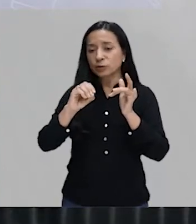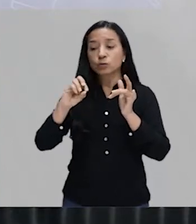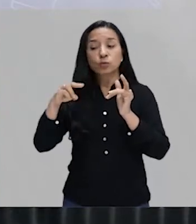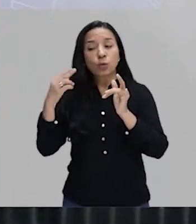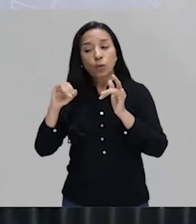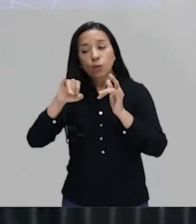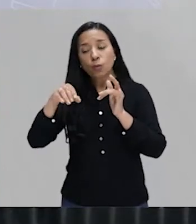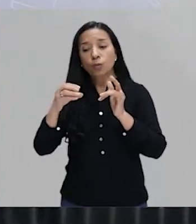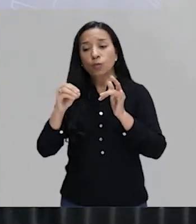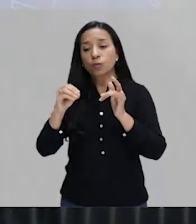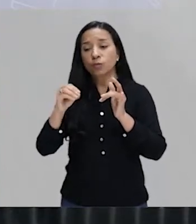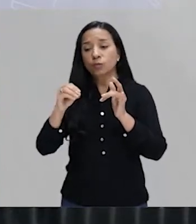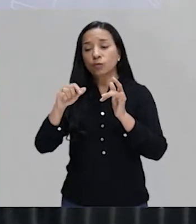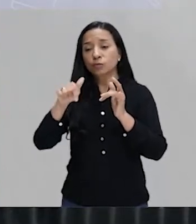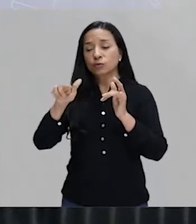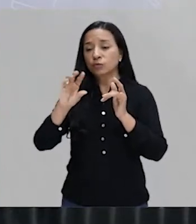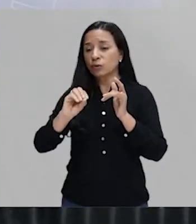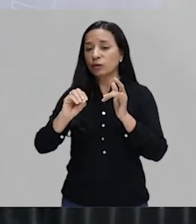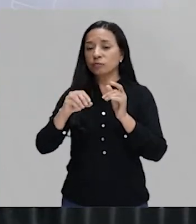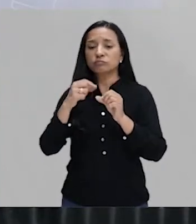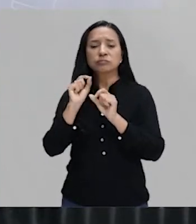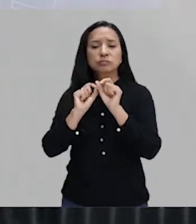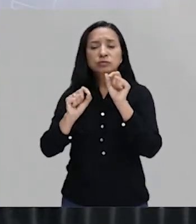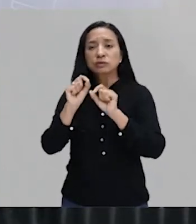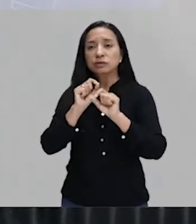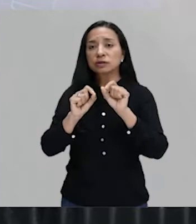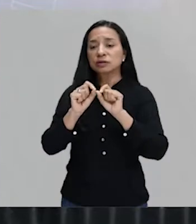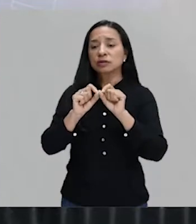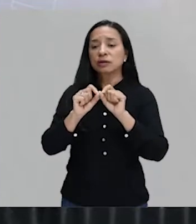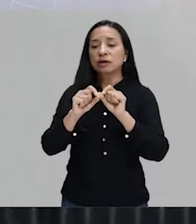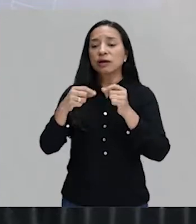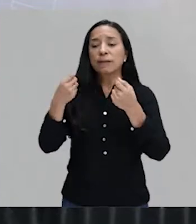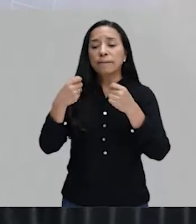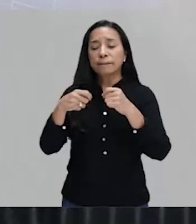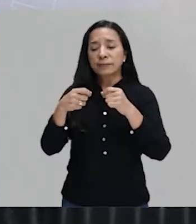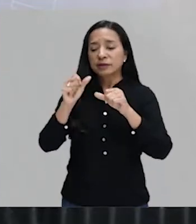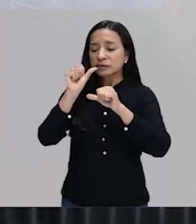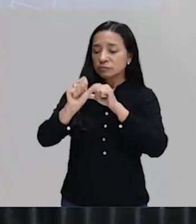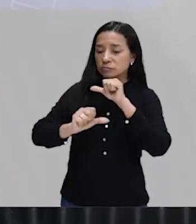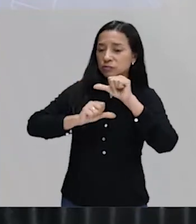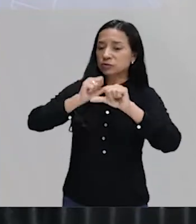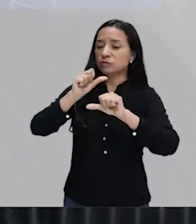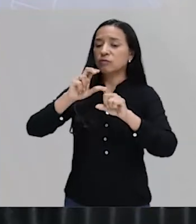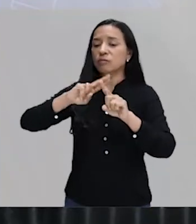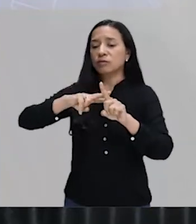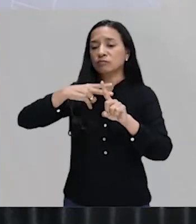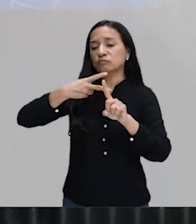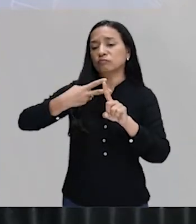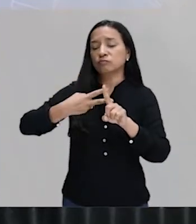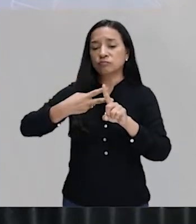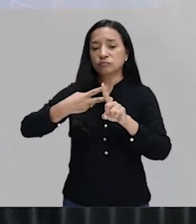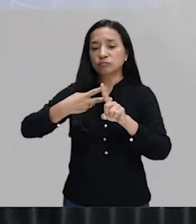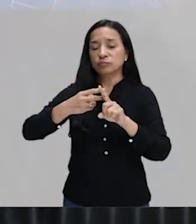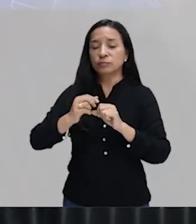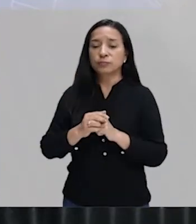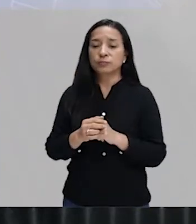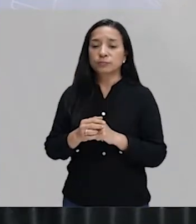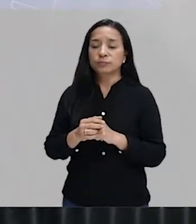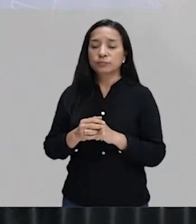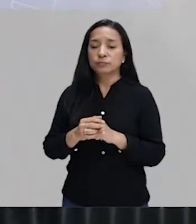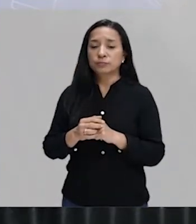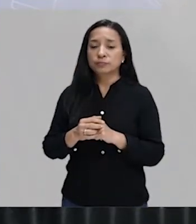é? Dá para entender da forma que está escrito? A gente tem que desfazer essa ambiguidade. Ele saiu logo após